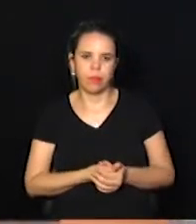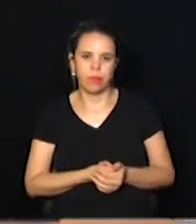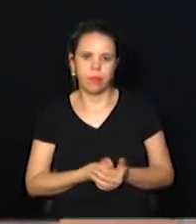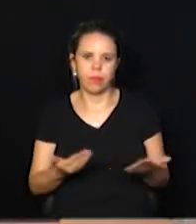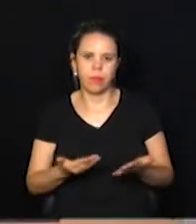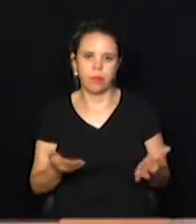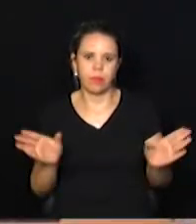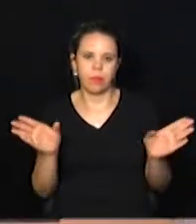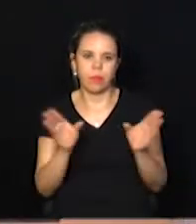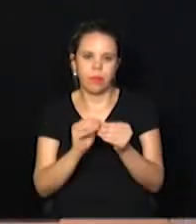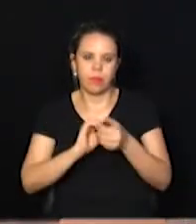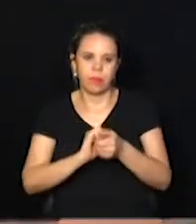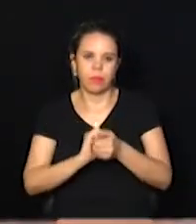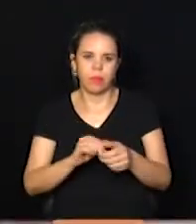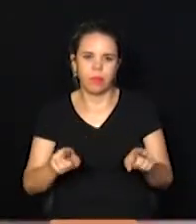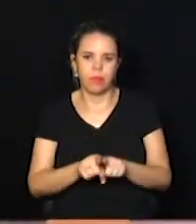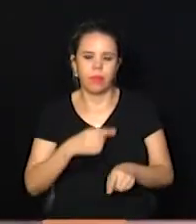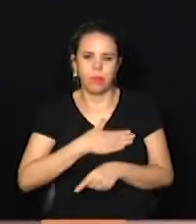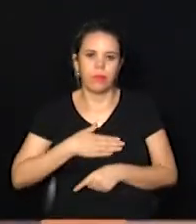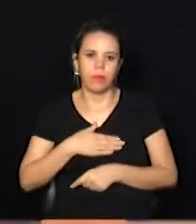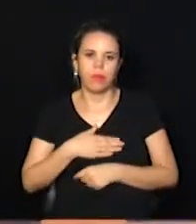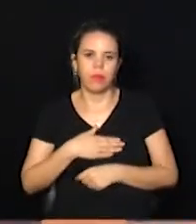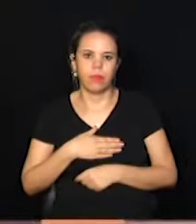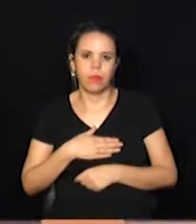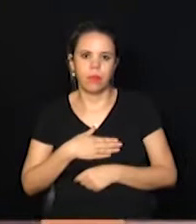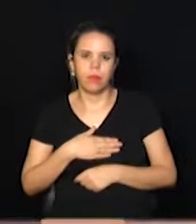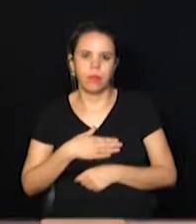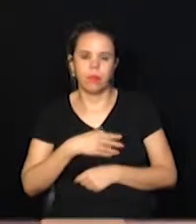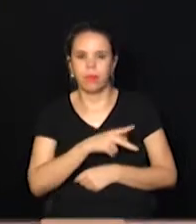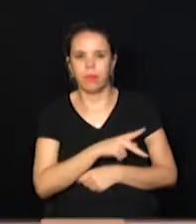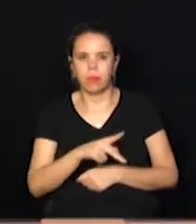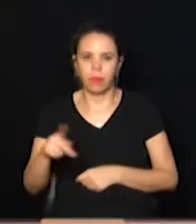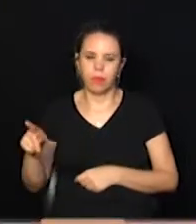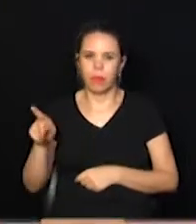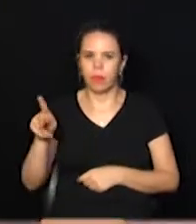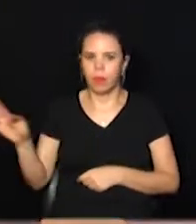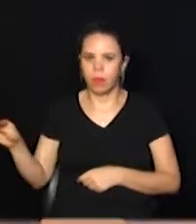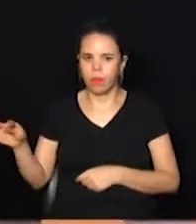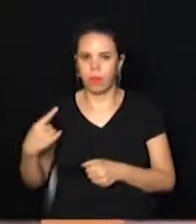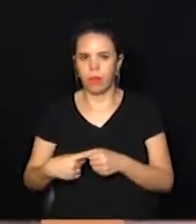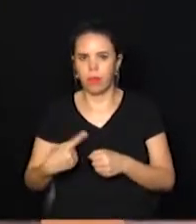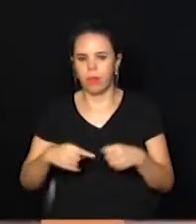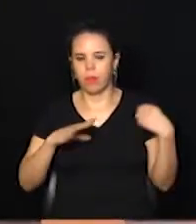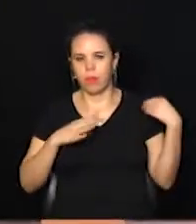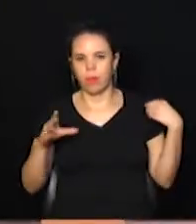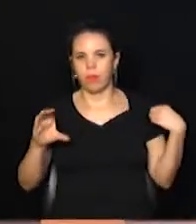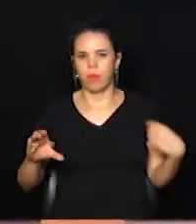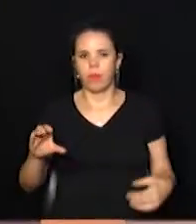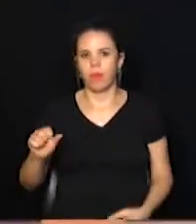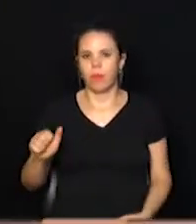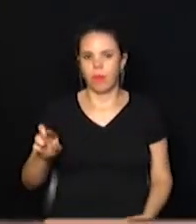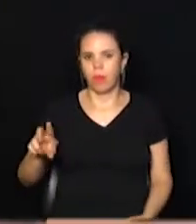fazer uma breve saudação também, eu gostaria de chamar o nosso presidente do PT municipal aqui, Carlos Orfei.